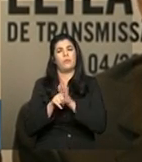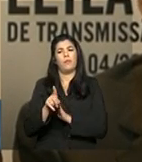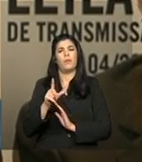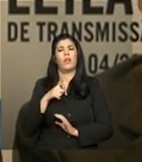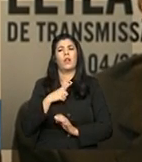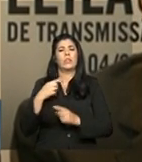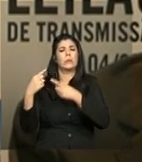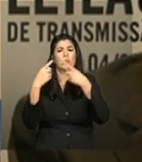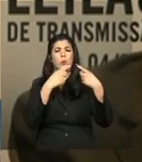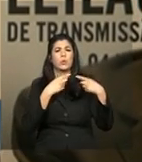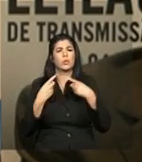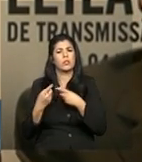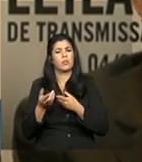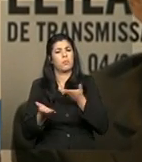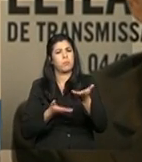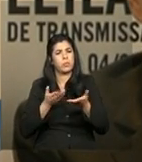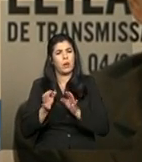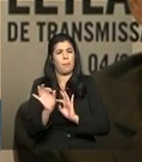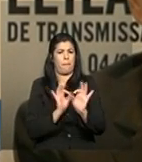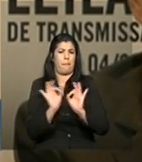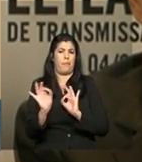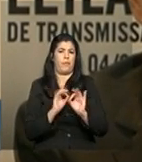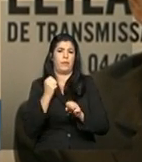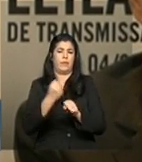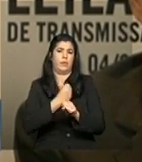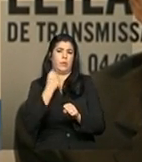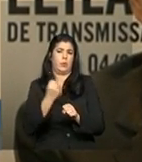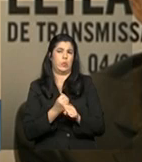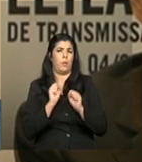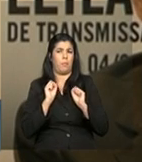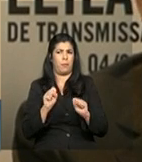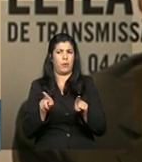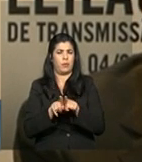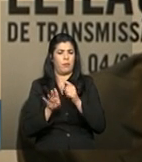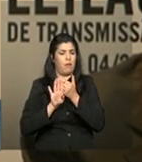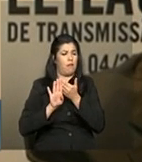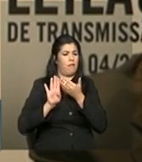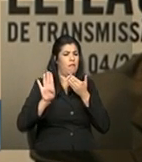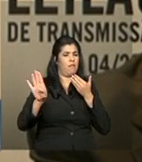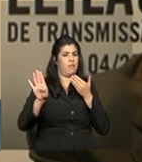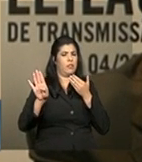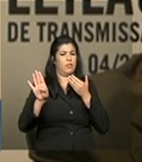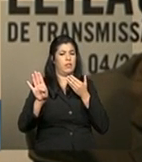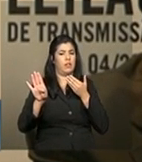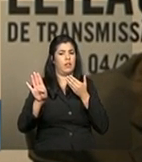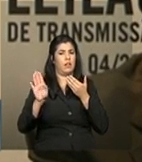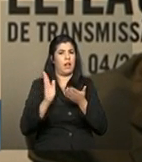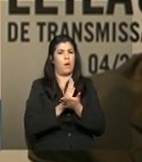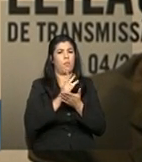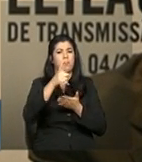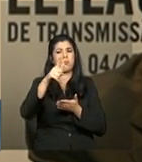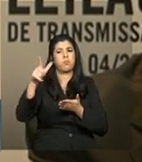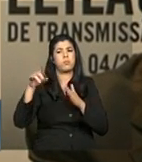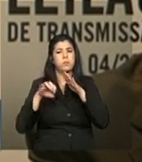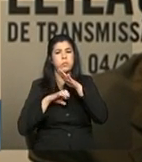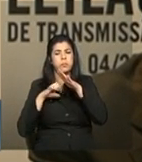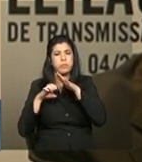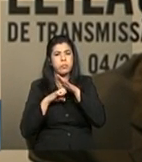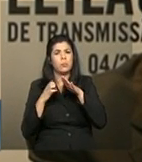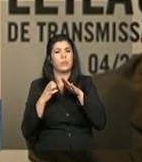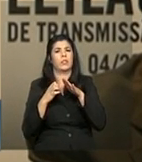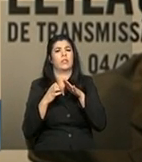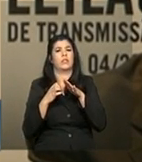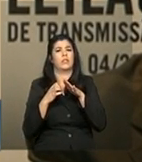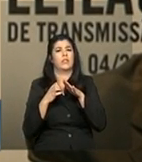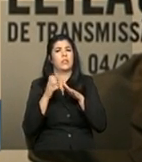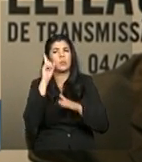envolvendo projetos de construção, isso pode ter afastado investidores? Os investidores podem ter